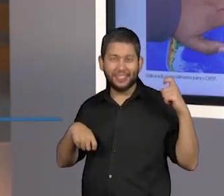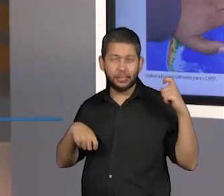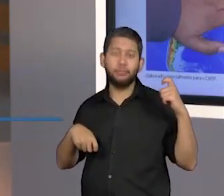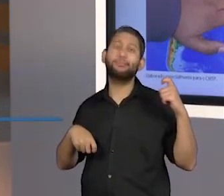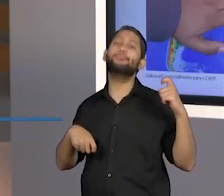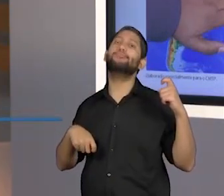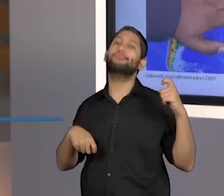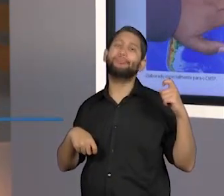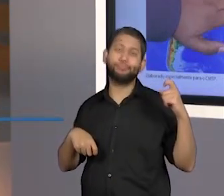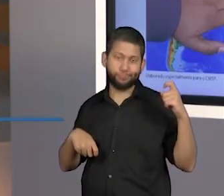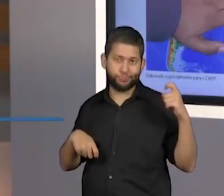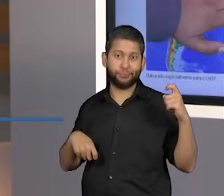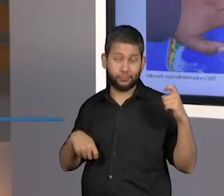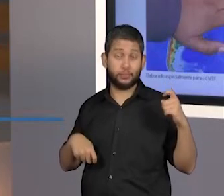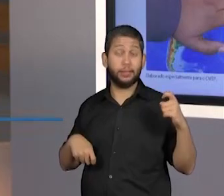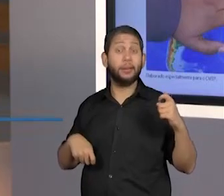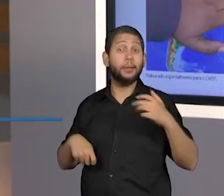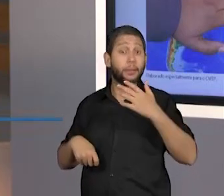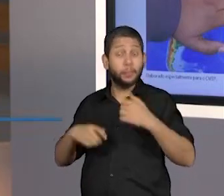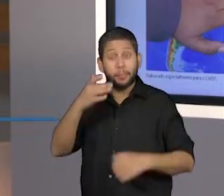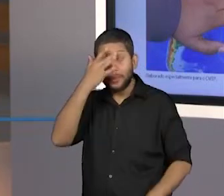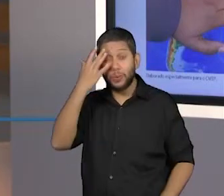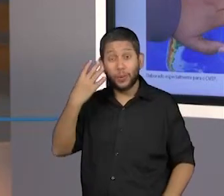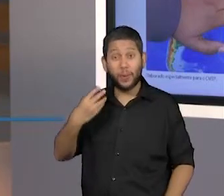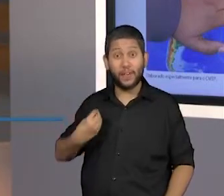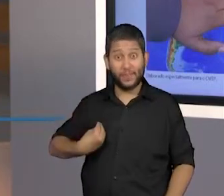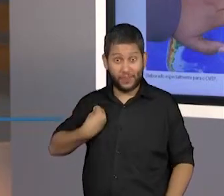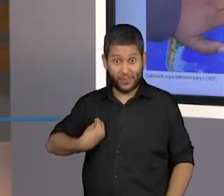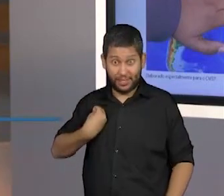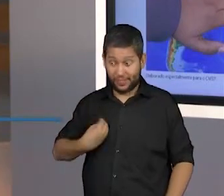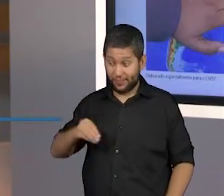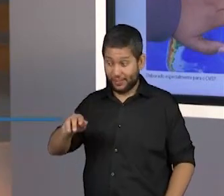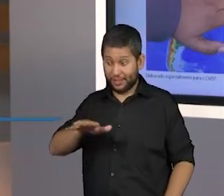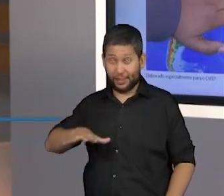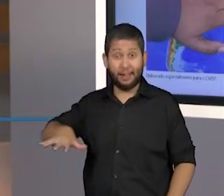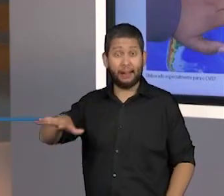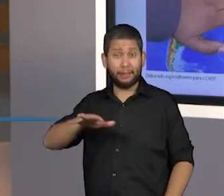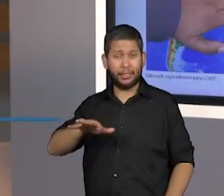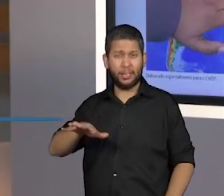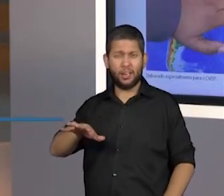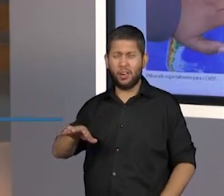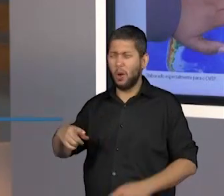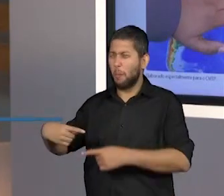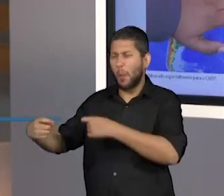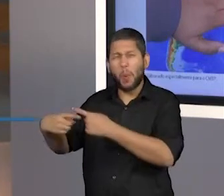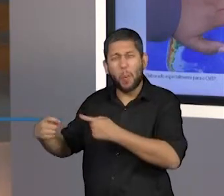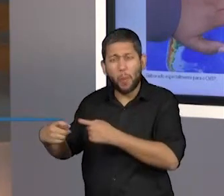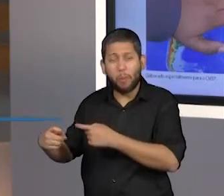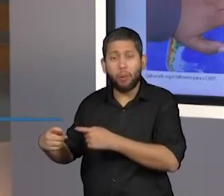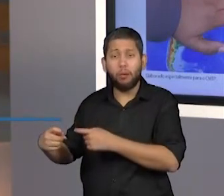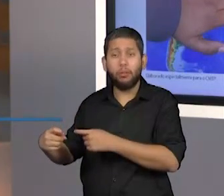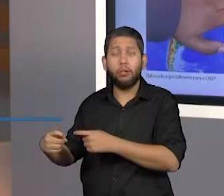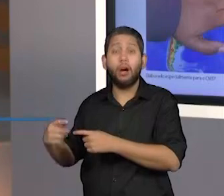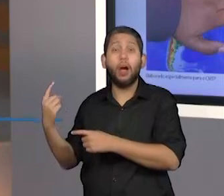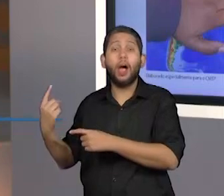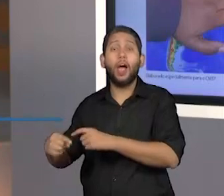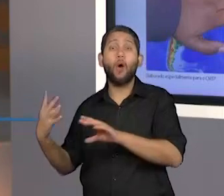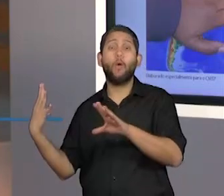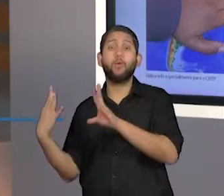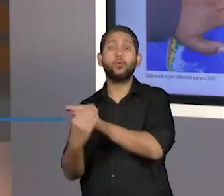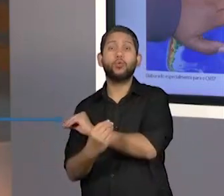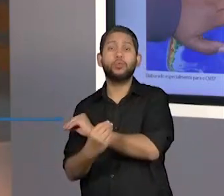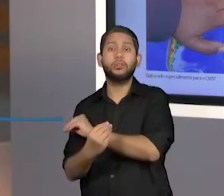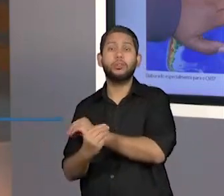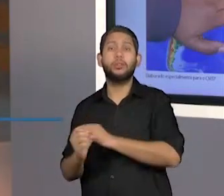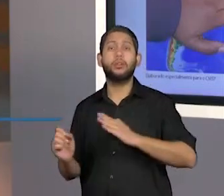migrando de um país para um outro, saindo do seu país de origem e indo para um outro país. Isso é um movimento migratório.